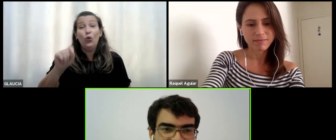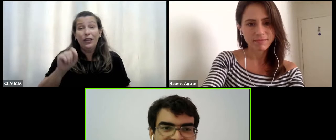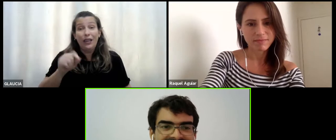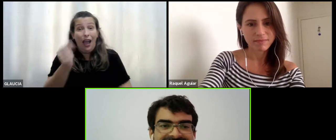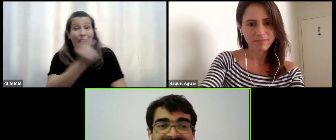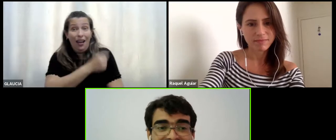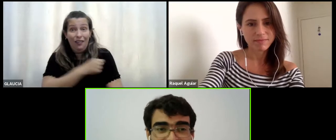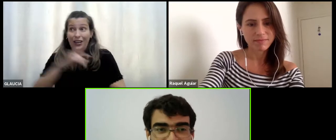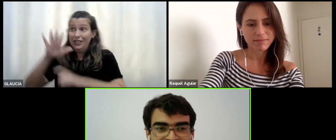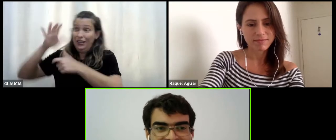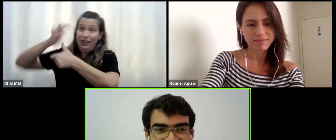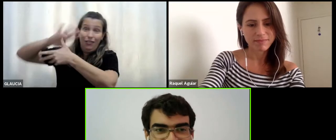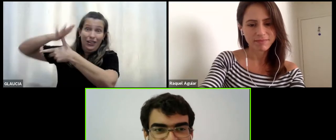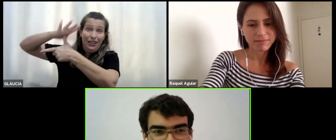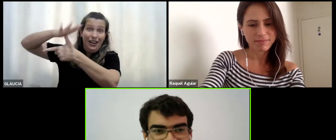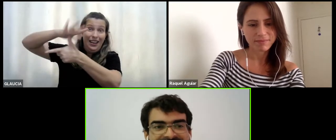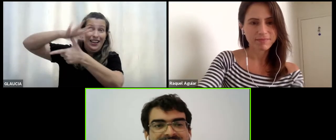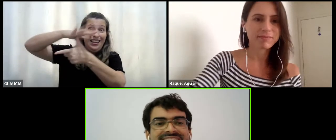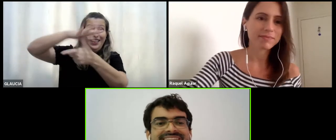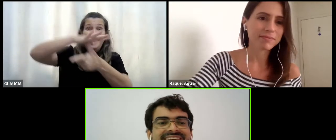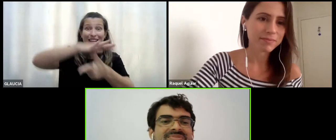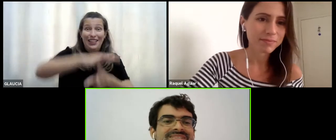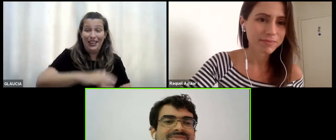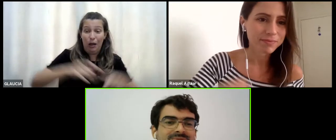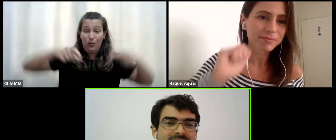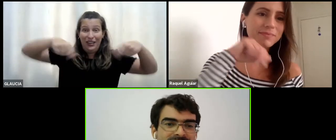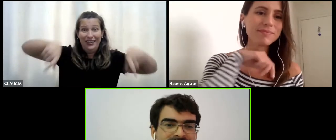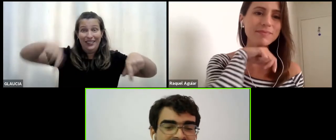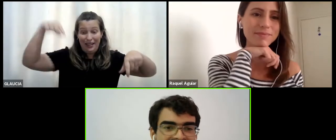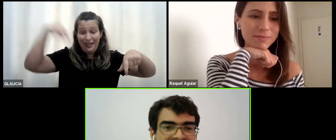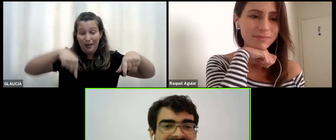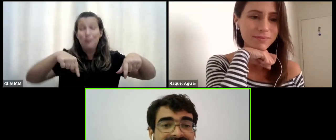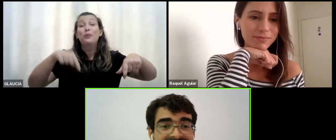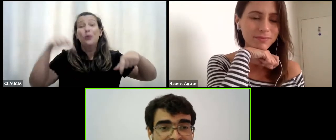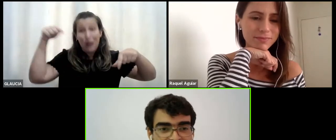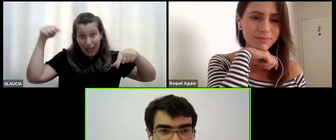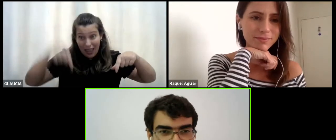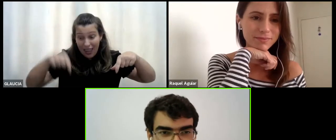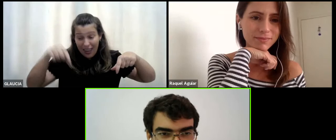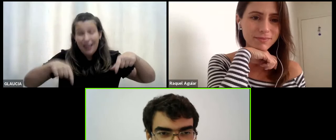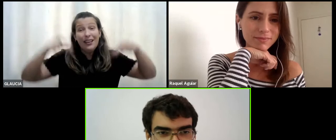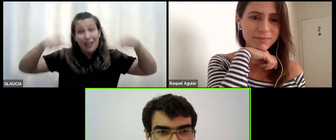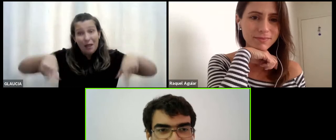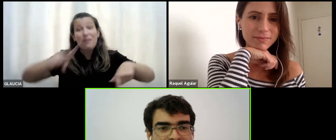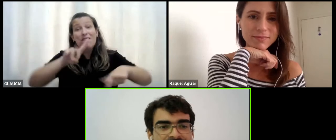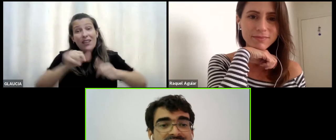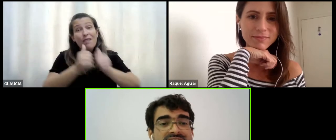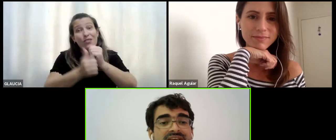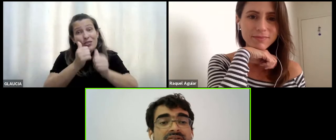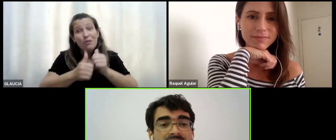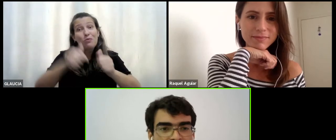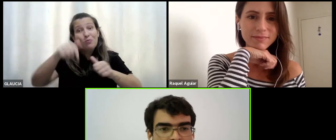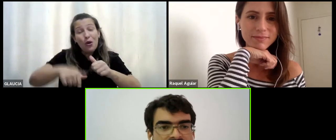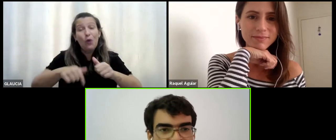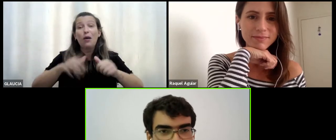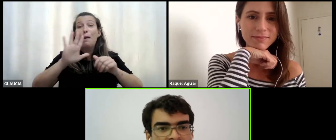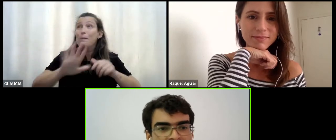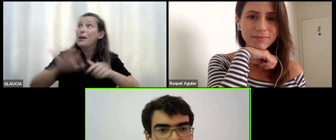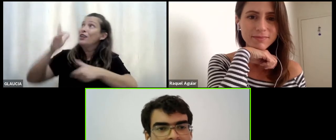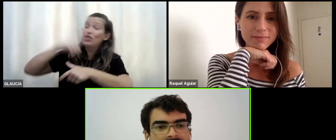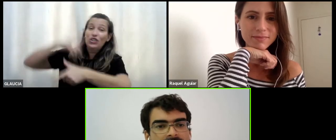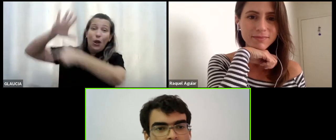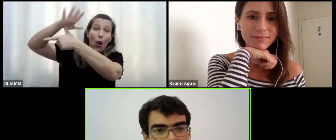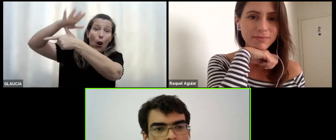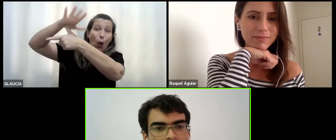jogo começar, dentro do estádio onde ia ser feita a transmissão do jogo. E a decisão de conteúdo da TVF foi de vamos